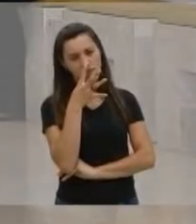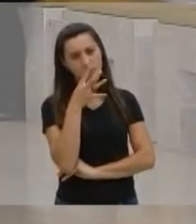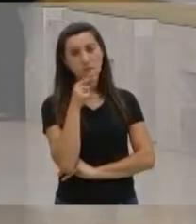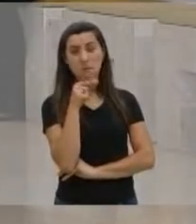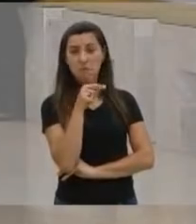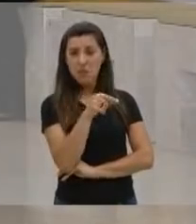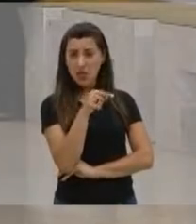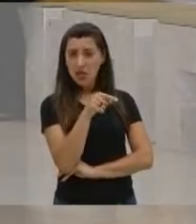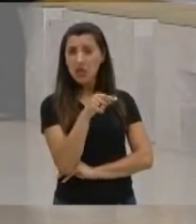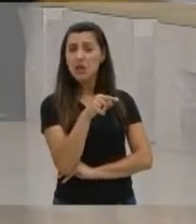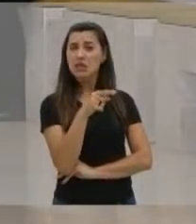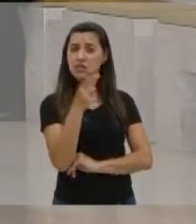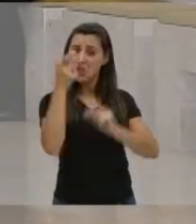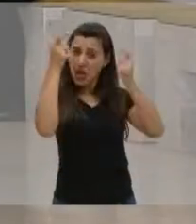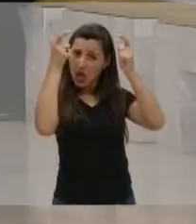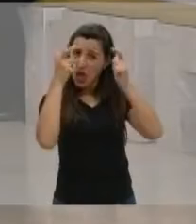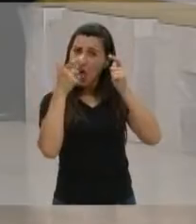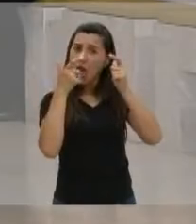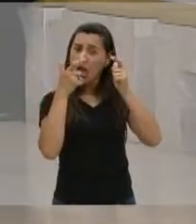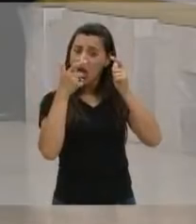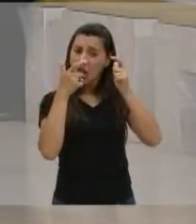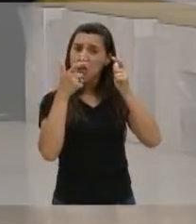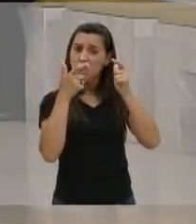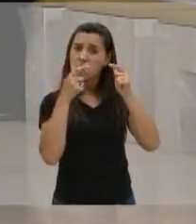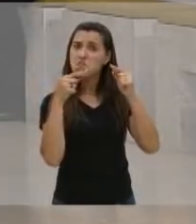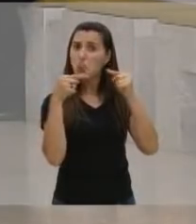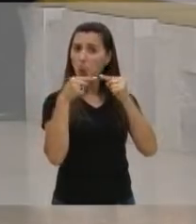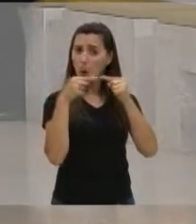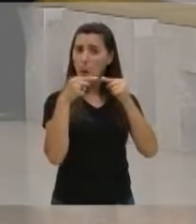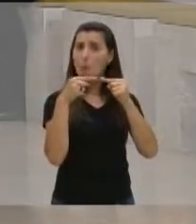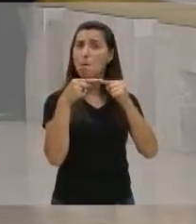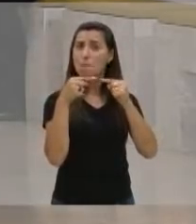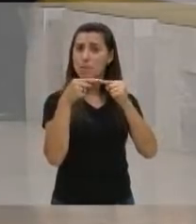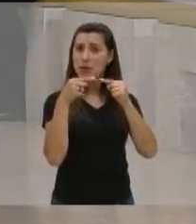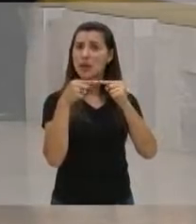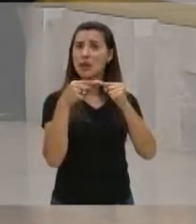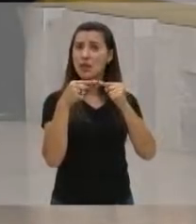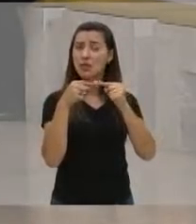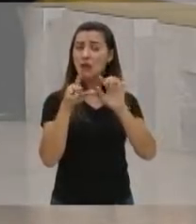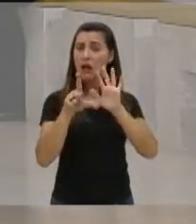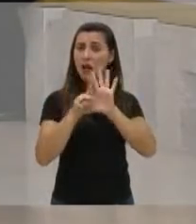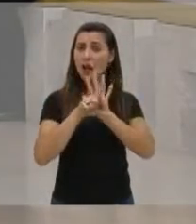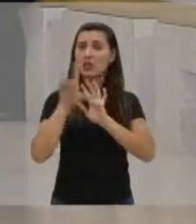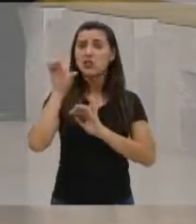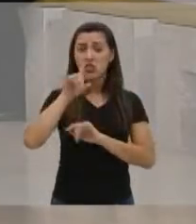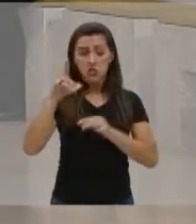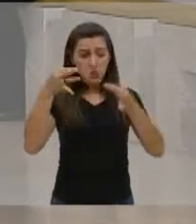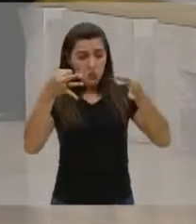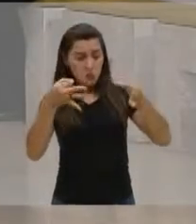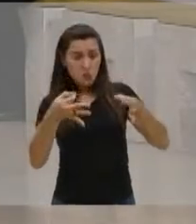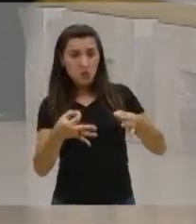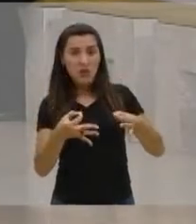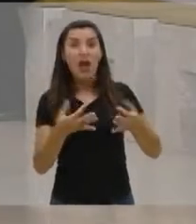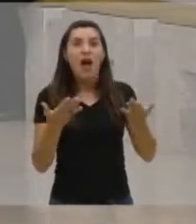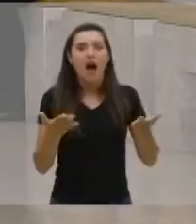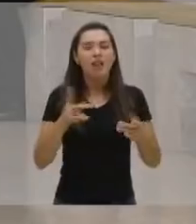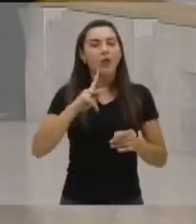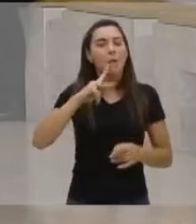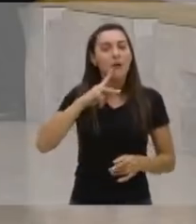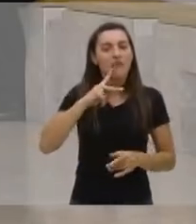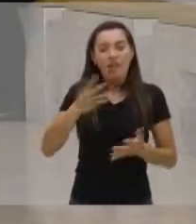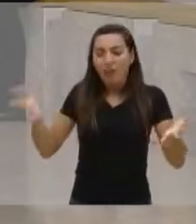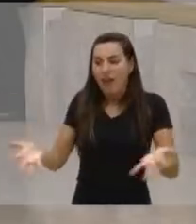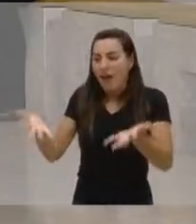à palavra de Deus. Então Jeremias cria no povo uma esperança, a esperança de uma